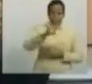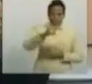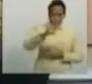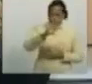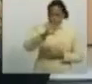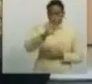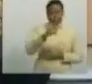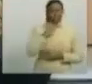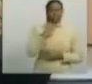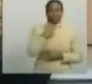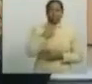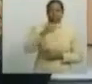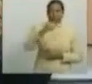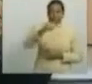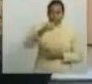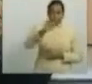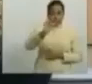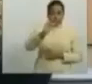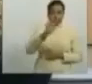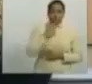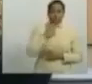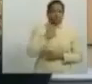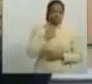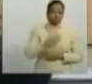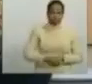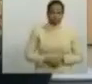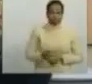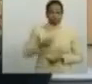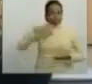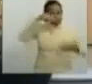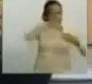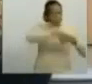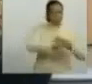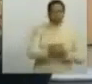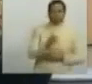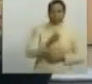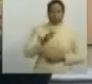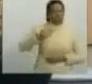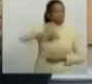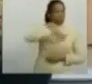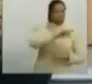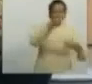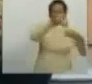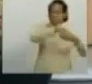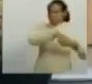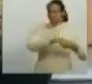Deixando bem claro, não votei e não vou votar.